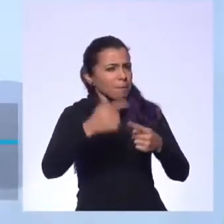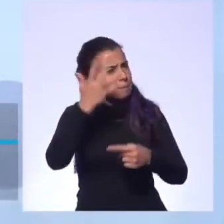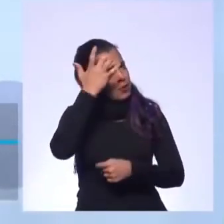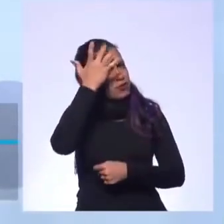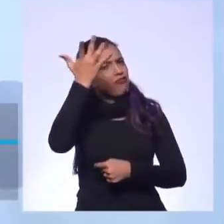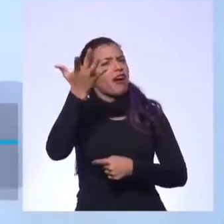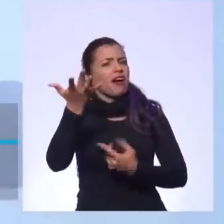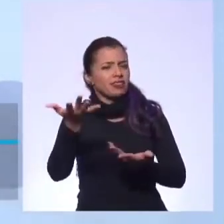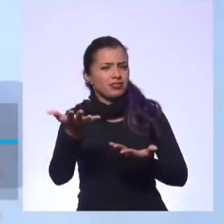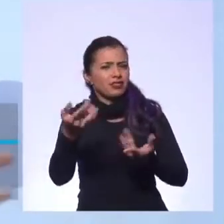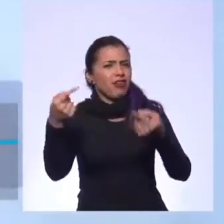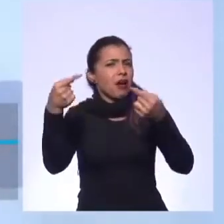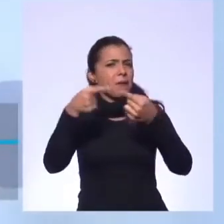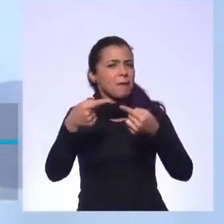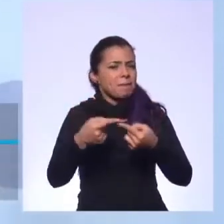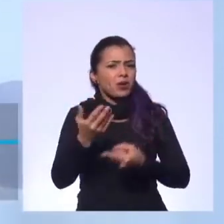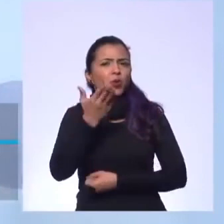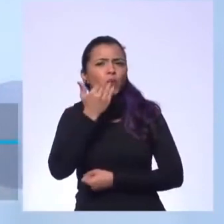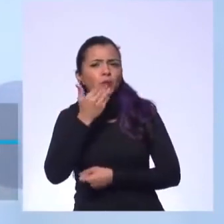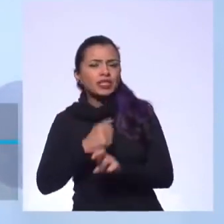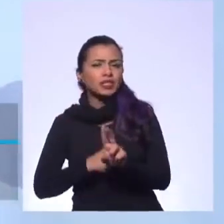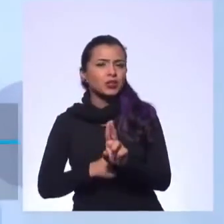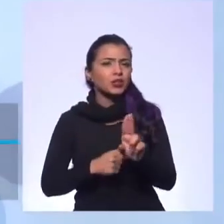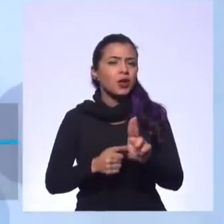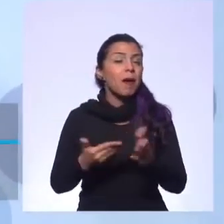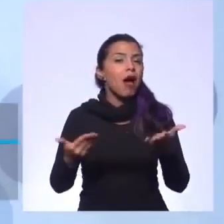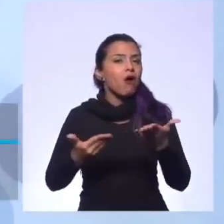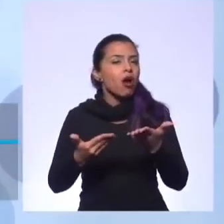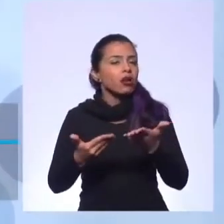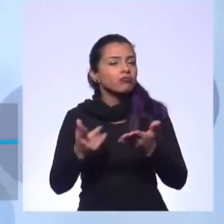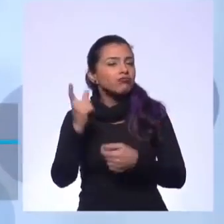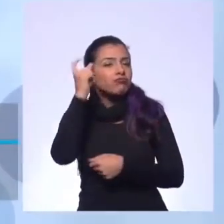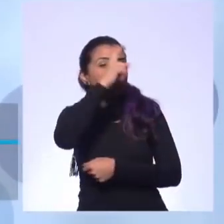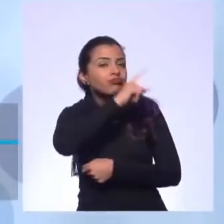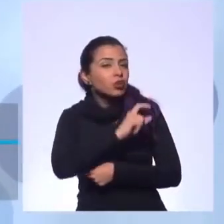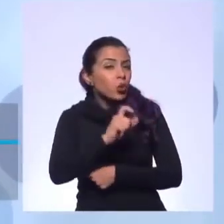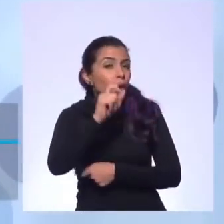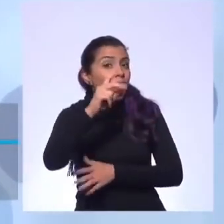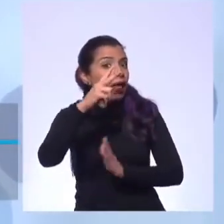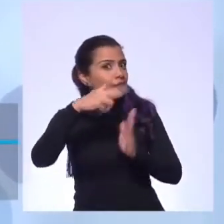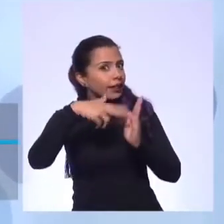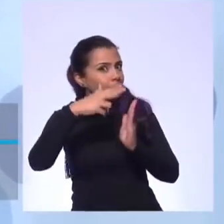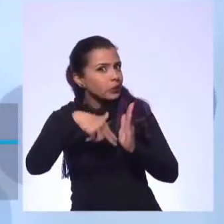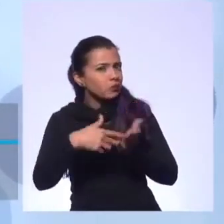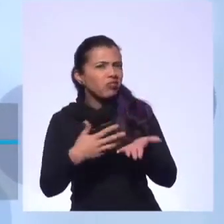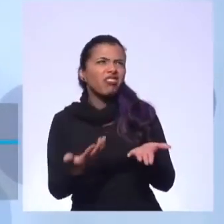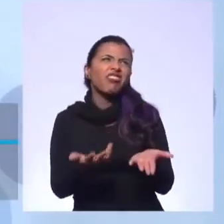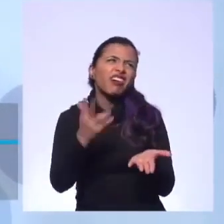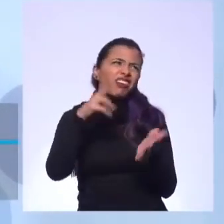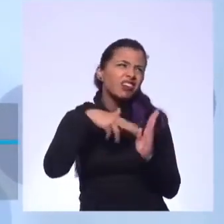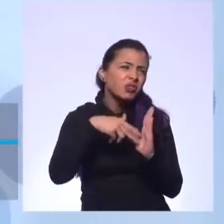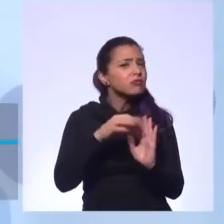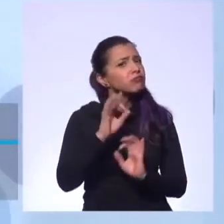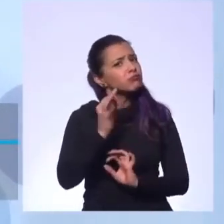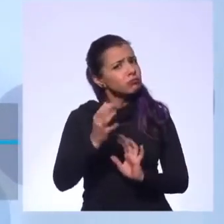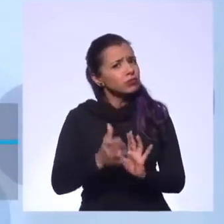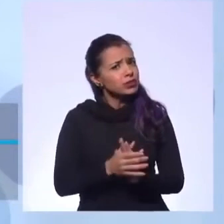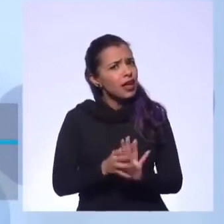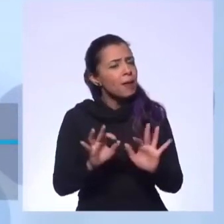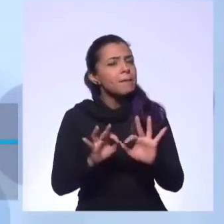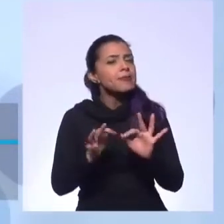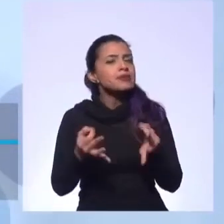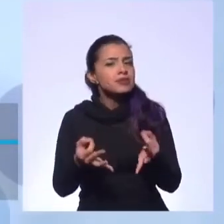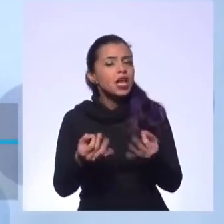só relacionando aí a comida com o nome, né? Agora a gente vai começar a trabalhar a leitura. Eu falei, nossa, leitura, professor. De comida? Sim, mas vai ser bem simples. Por